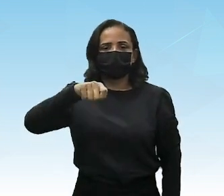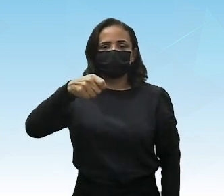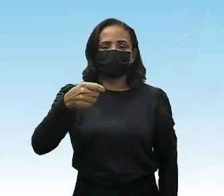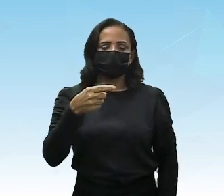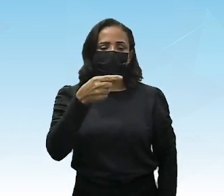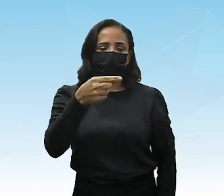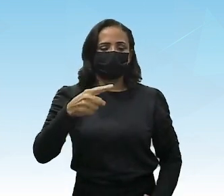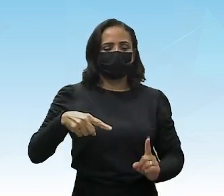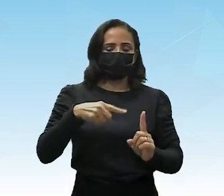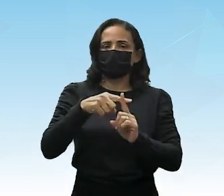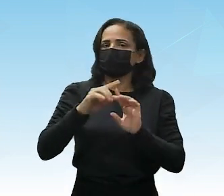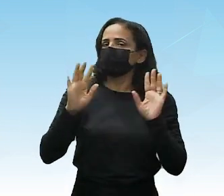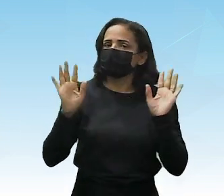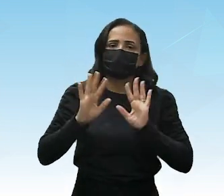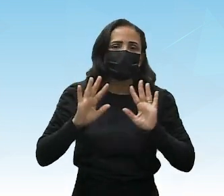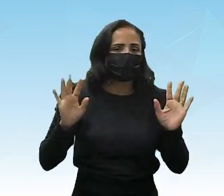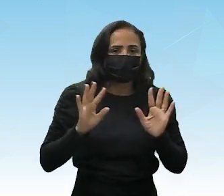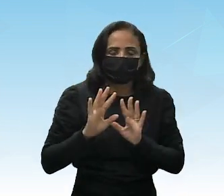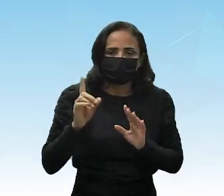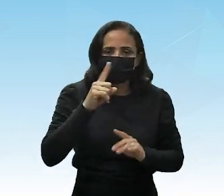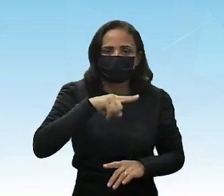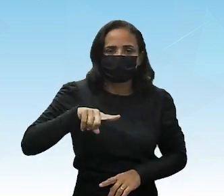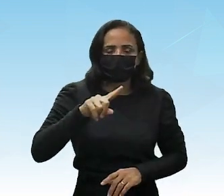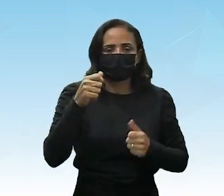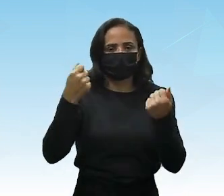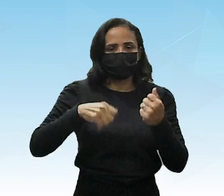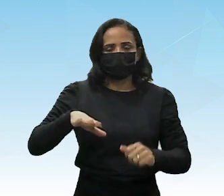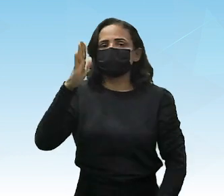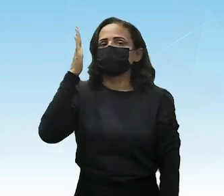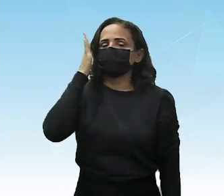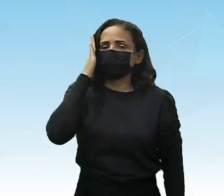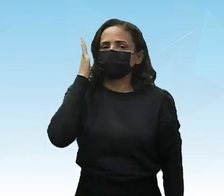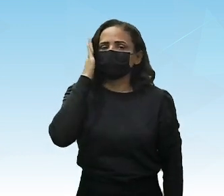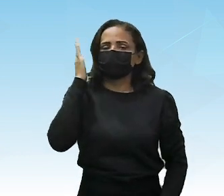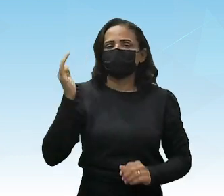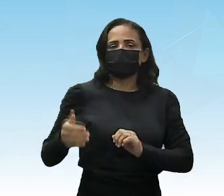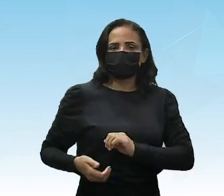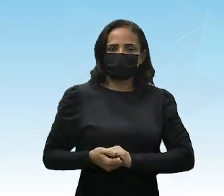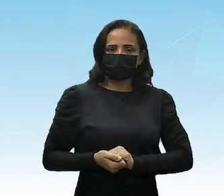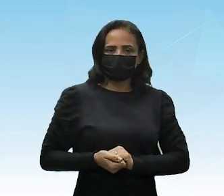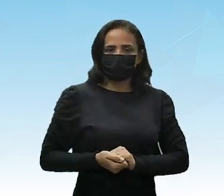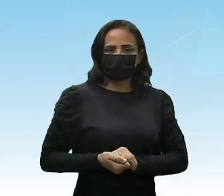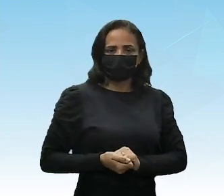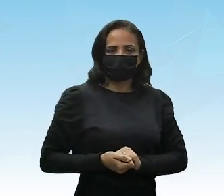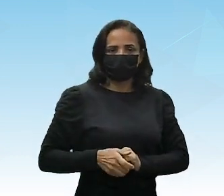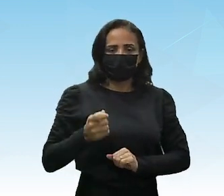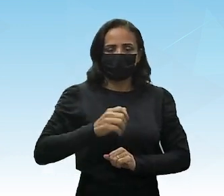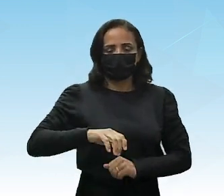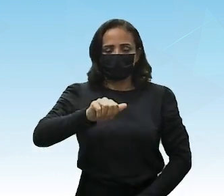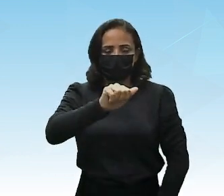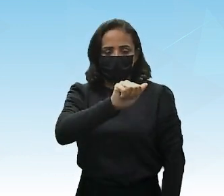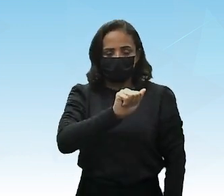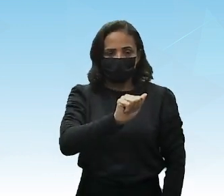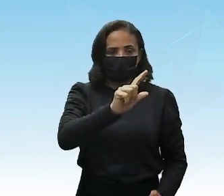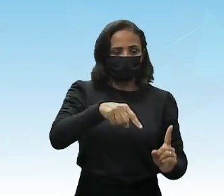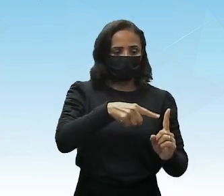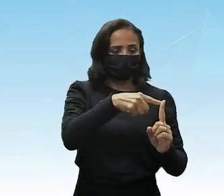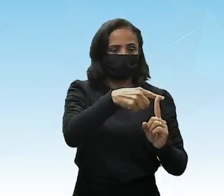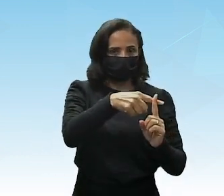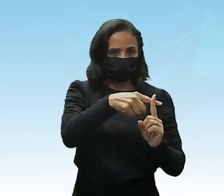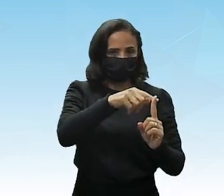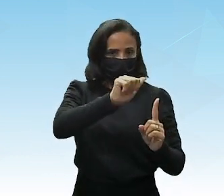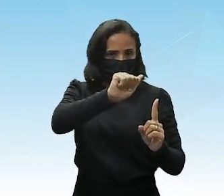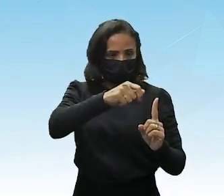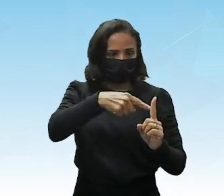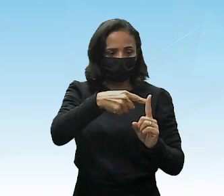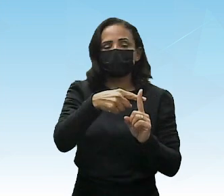que é uma coisa só. E não é uma coisa só. Não é a mesma coisa. Quando você trabalha, por exemplo, A positivo, você está